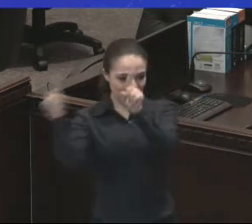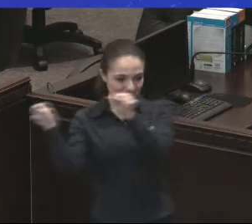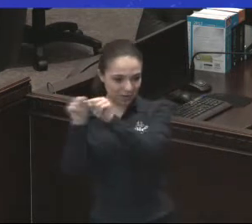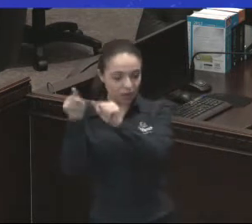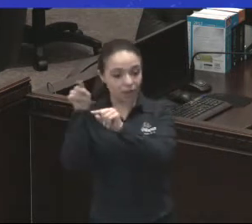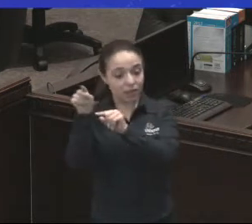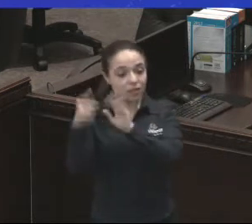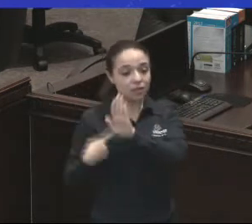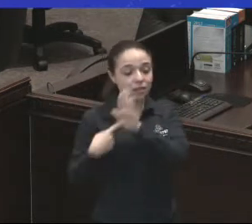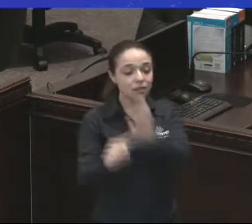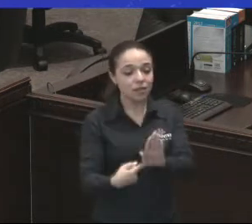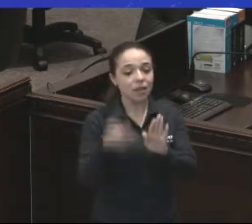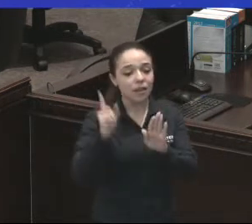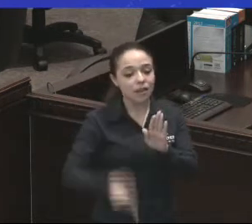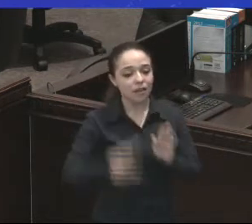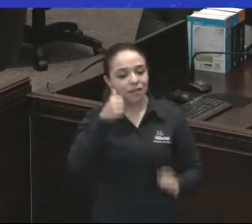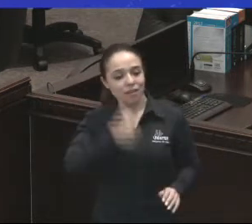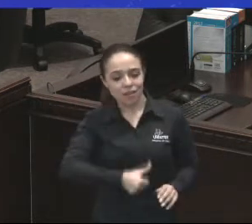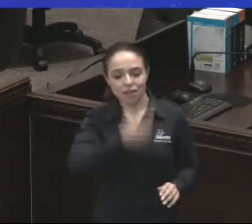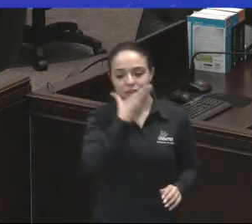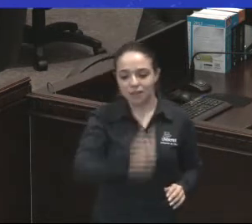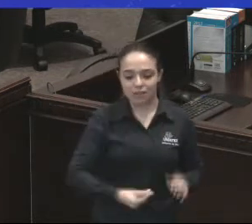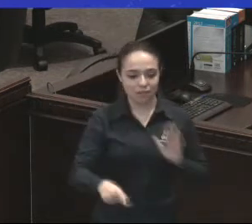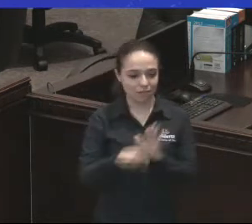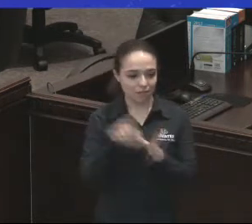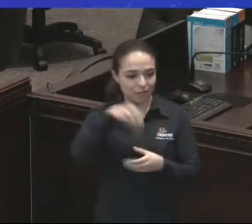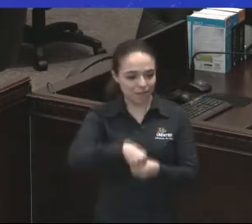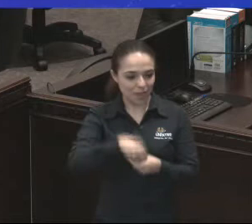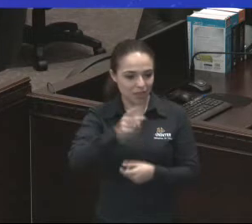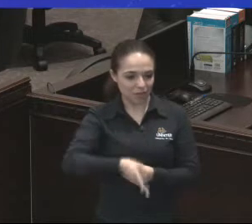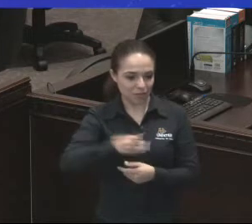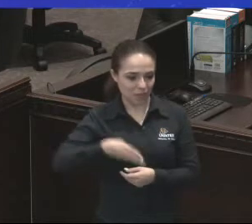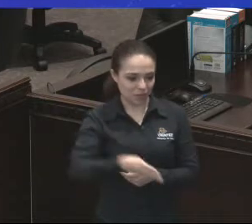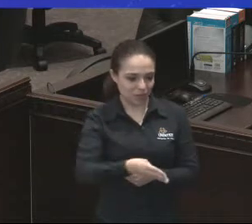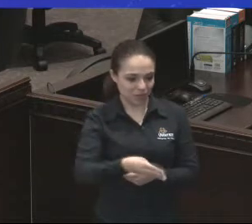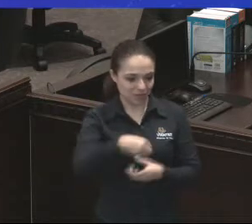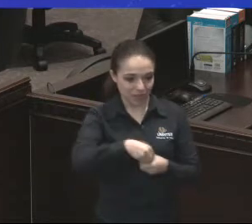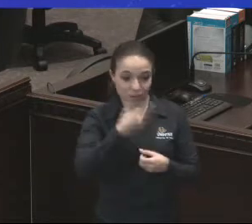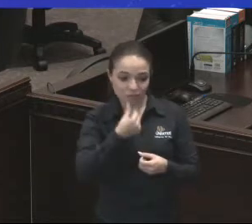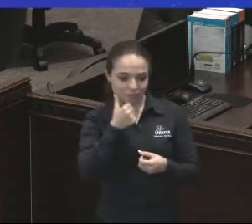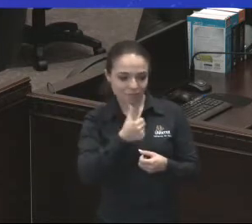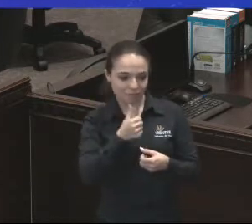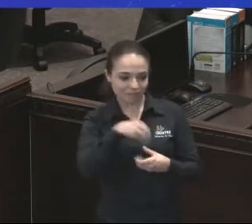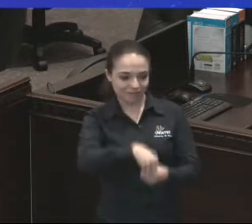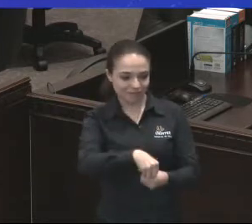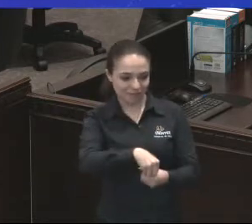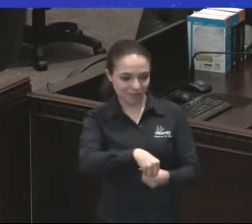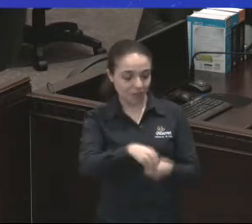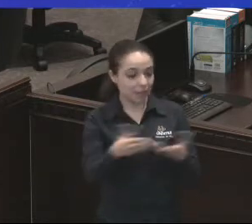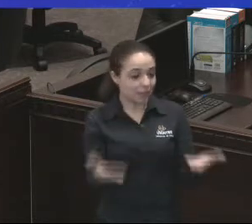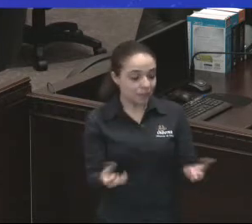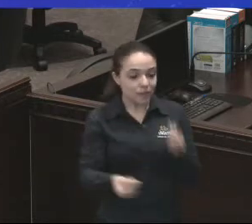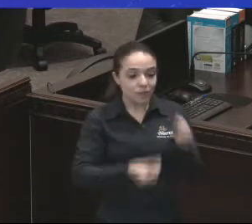apresentava características femininas e masculinas no mesmo indivíduo. Então, isso acaba com a